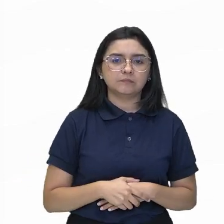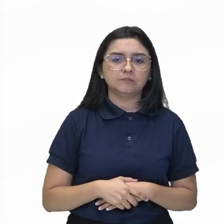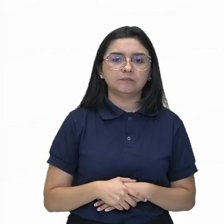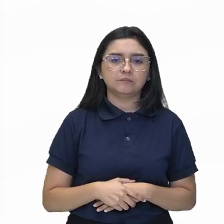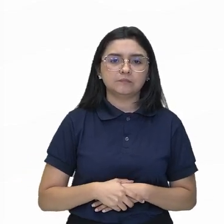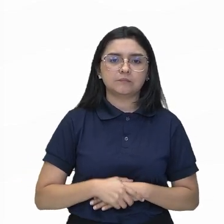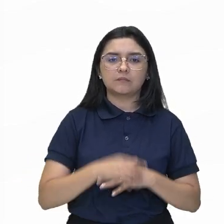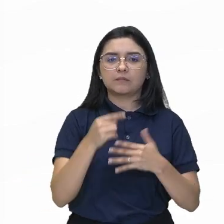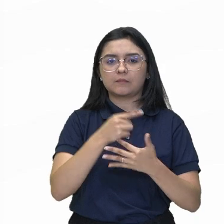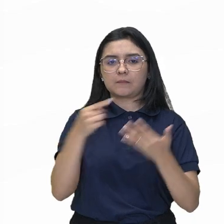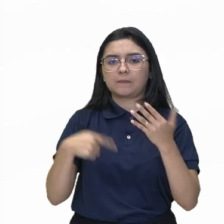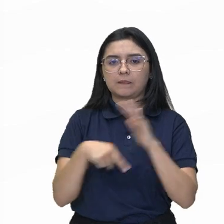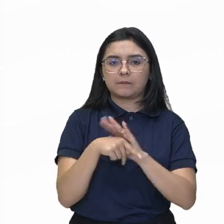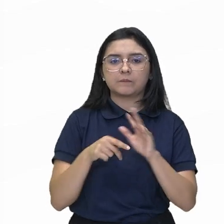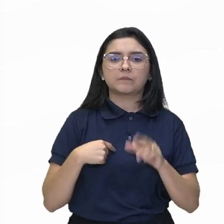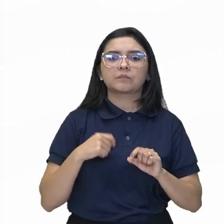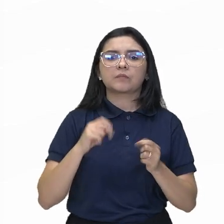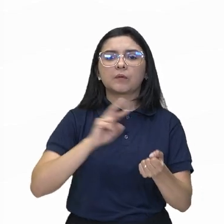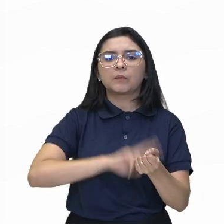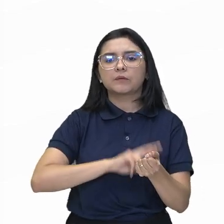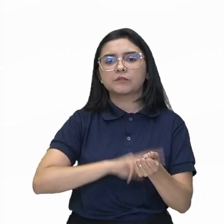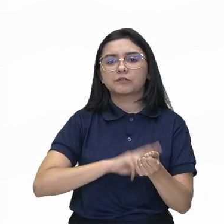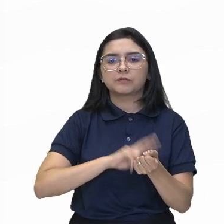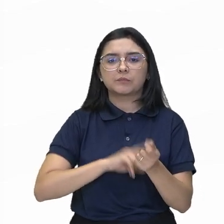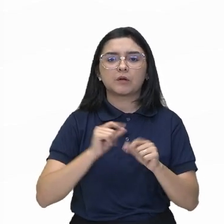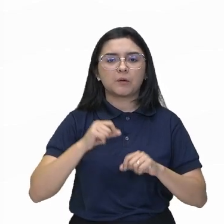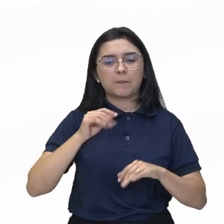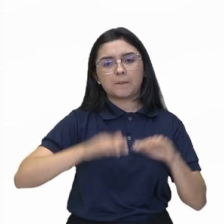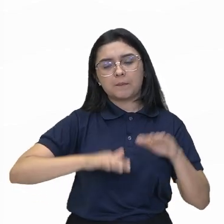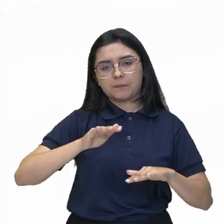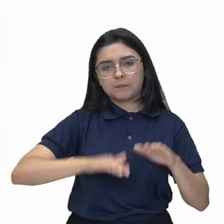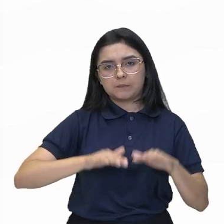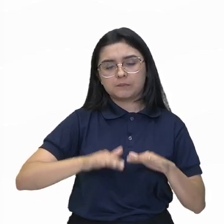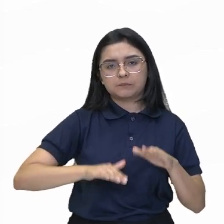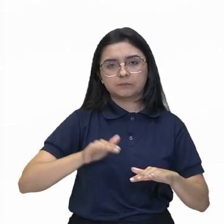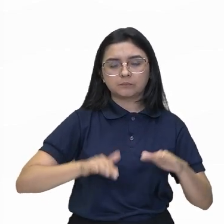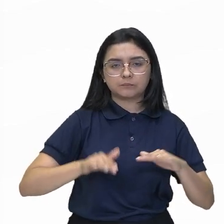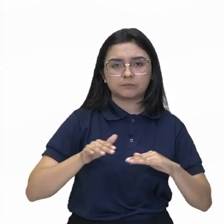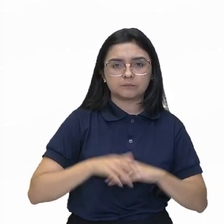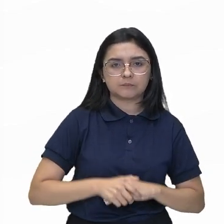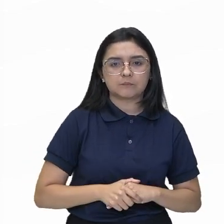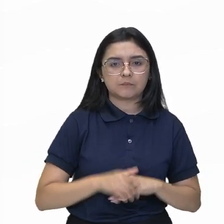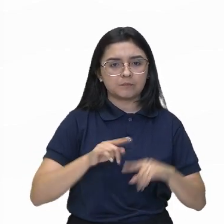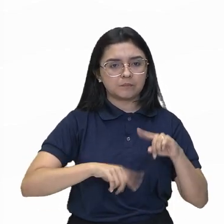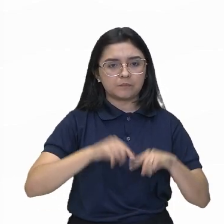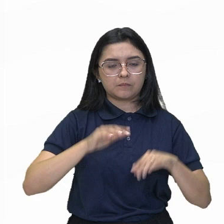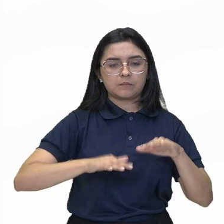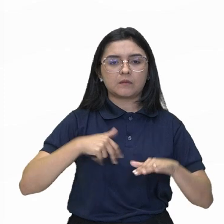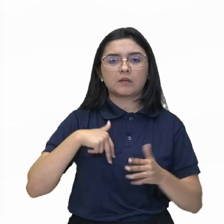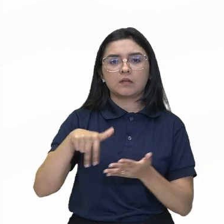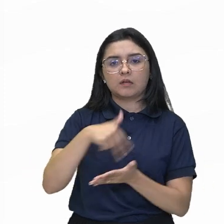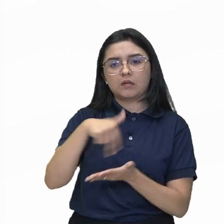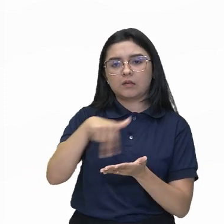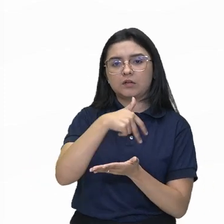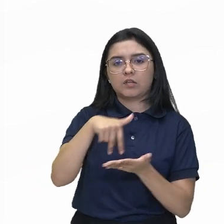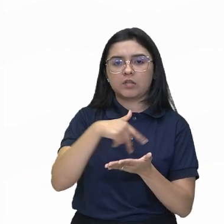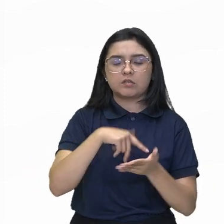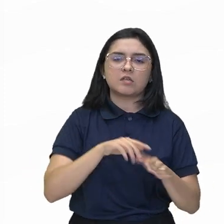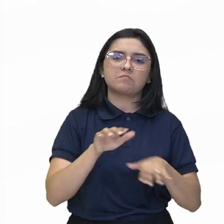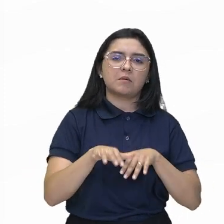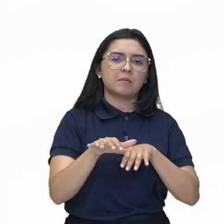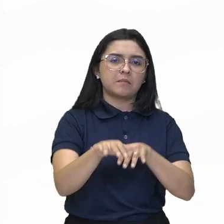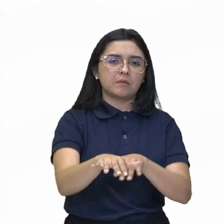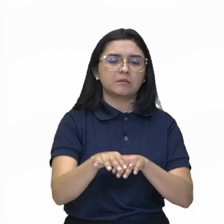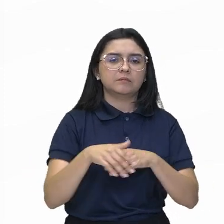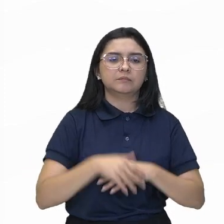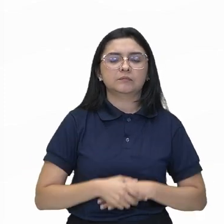ritmo. O ritmo é marcado por instrumentos de percussão, e a dança se desenvolve num cortejo que